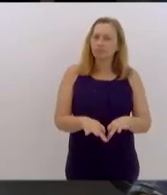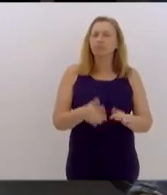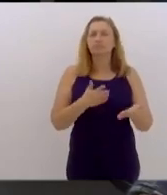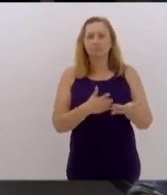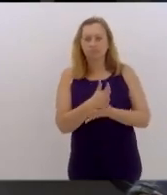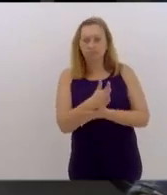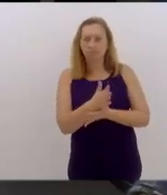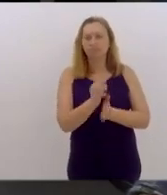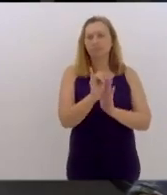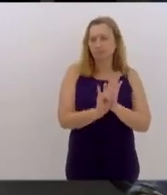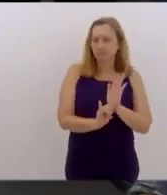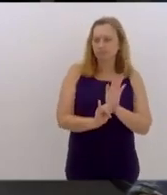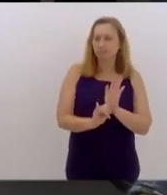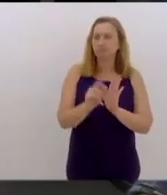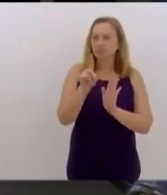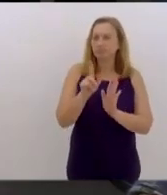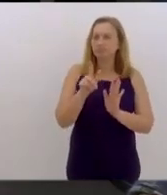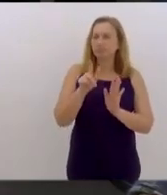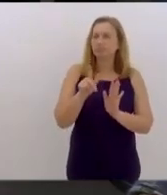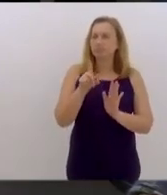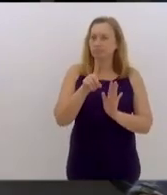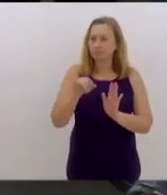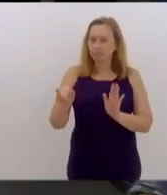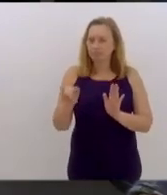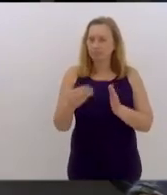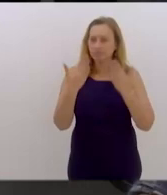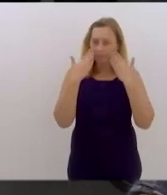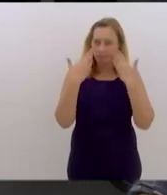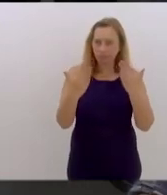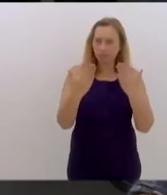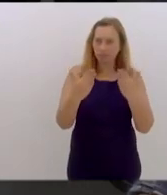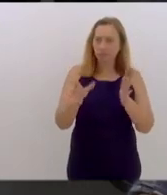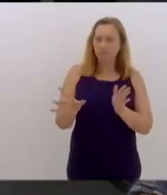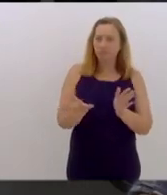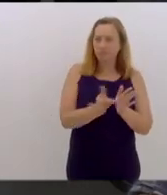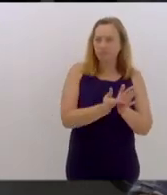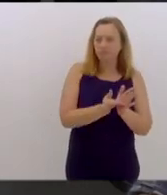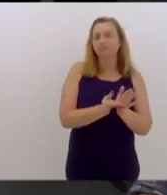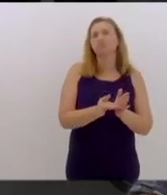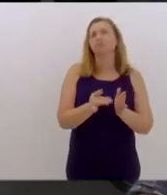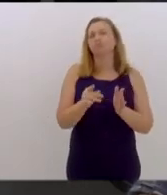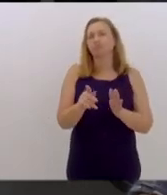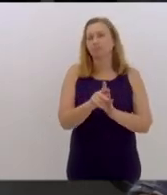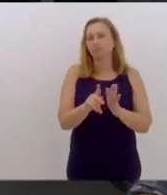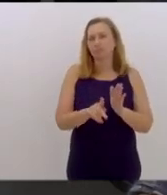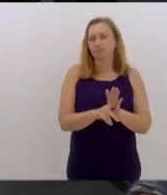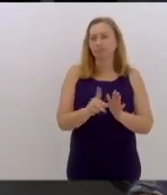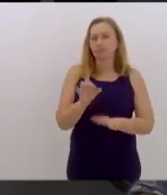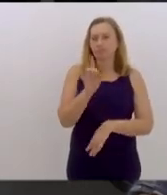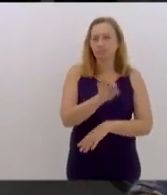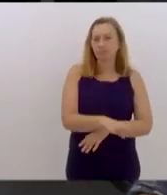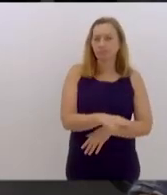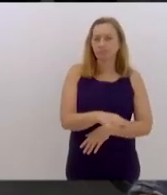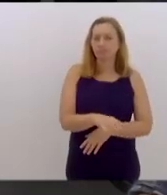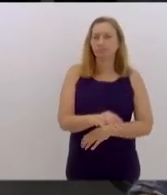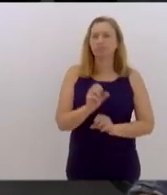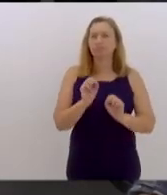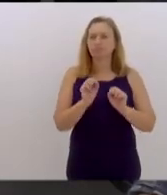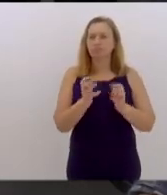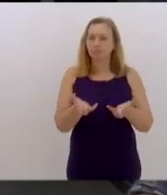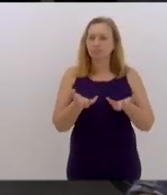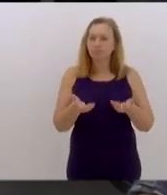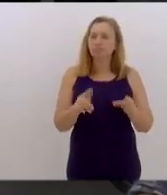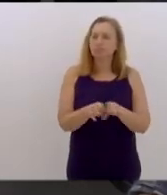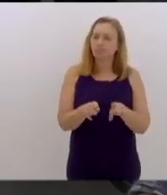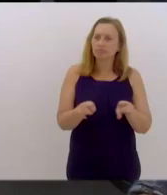se aprovado o relatório no mesmo dia a gente já apresentaria os protocolos e os projetos e por último né eu queria